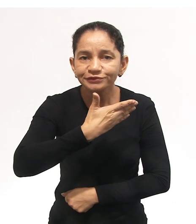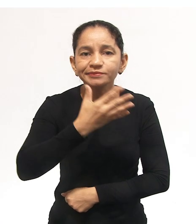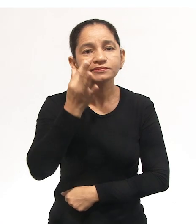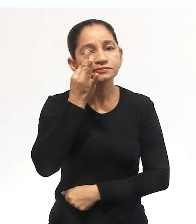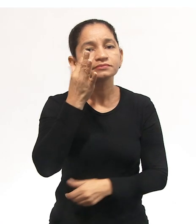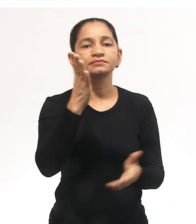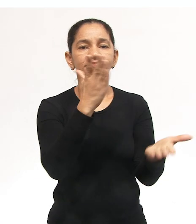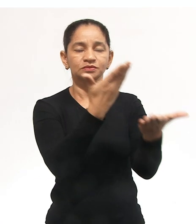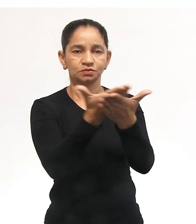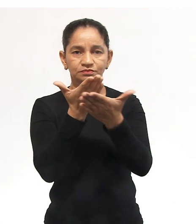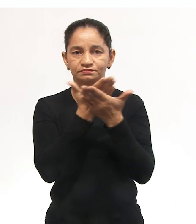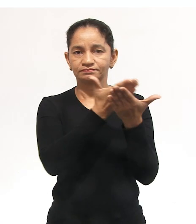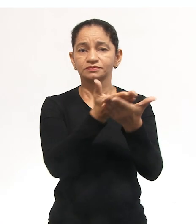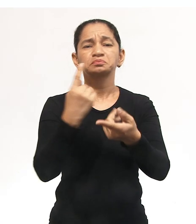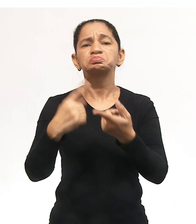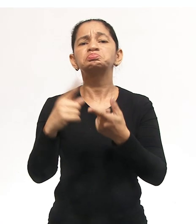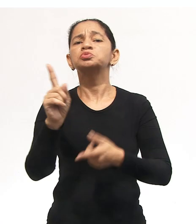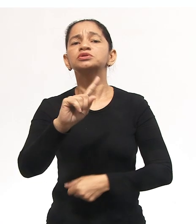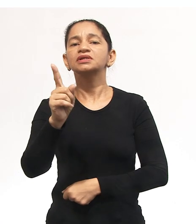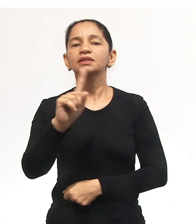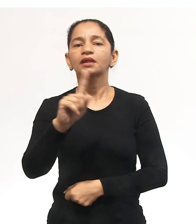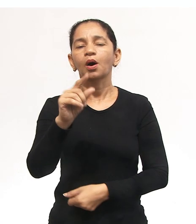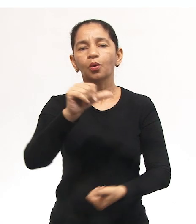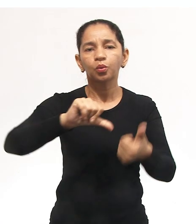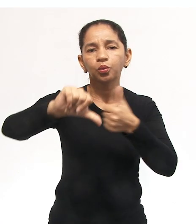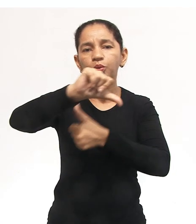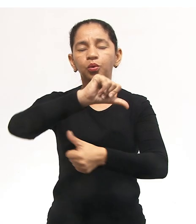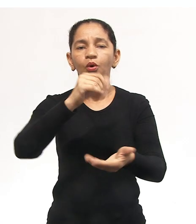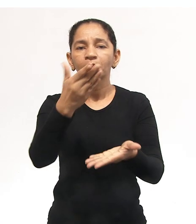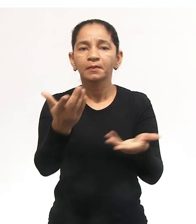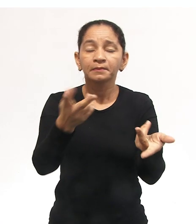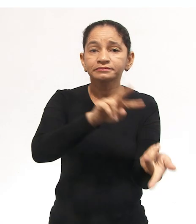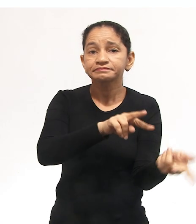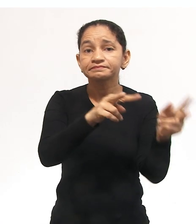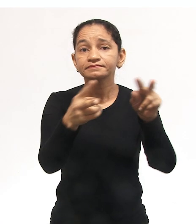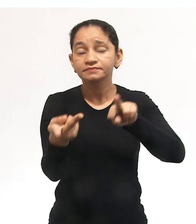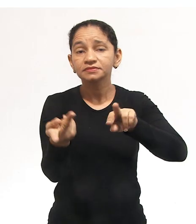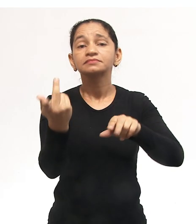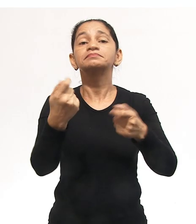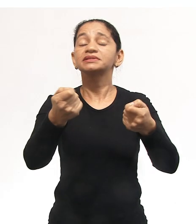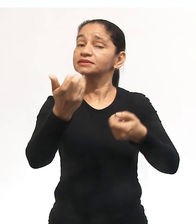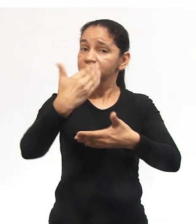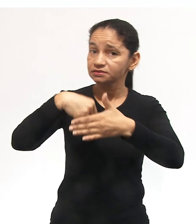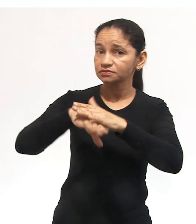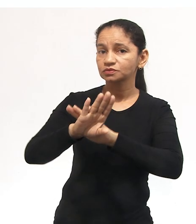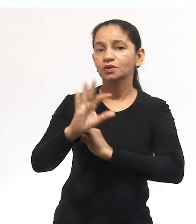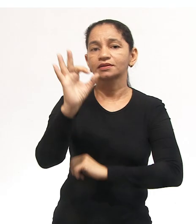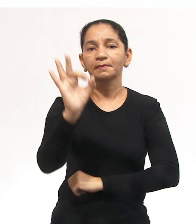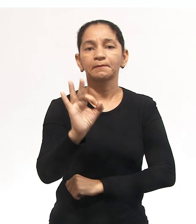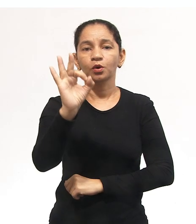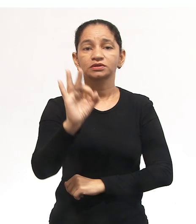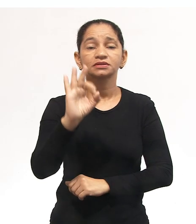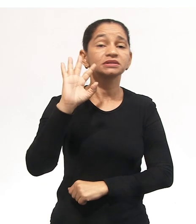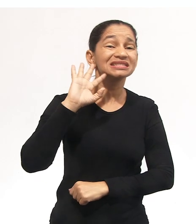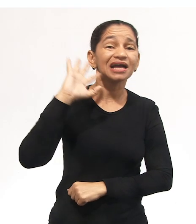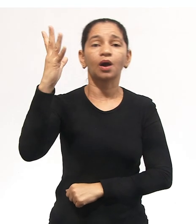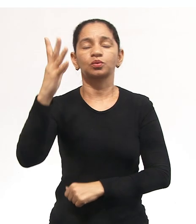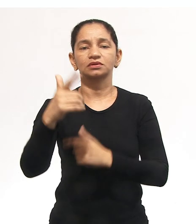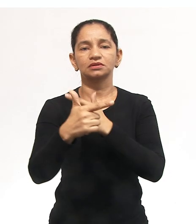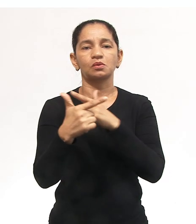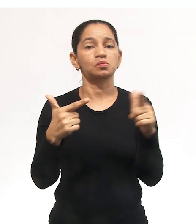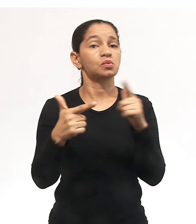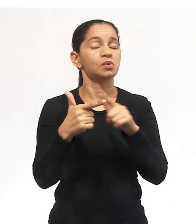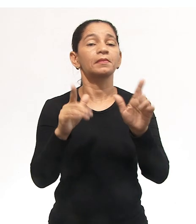um estudo mostrando a pertinência dessas compensações. Deve haver uma reserva de contingência para riscos fiscais imprevistos.